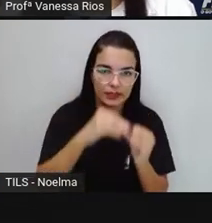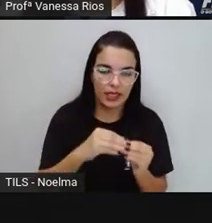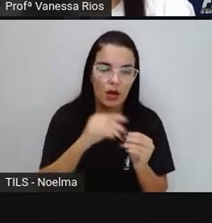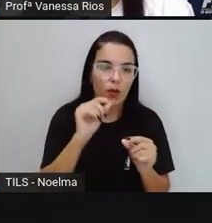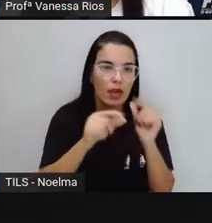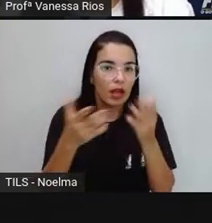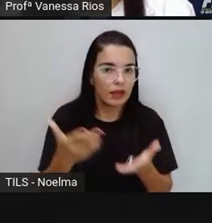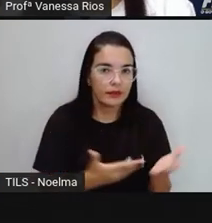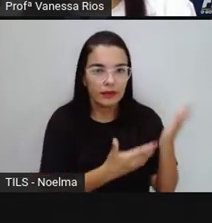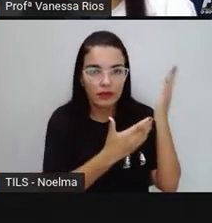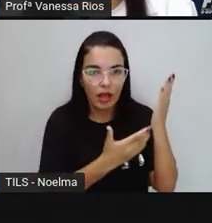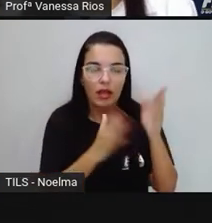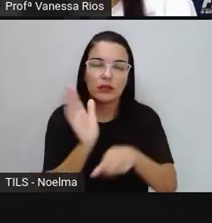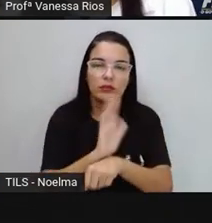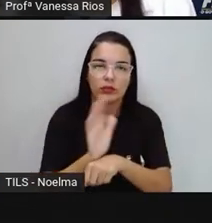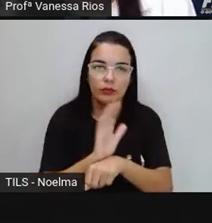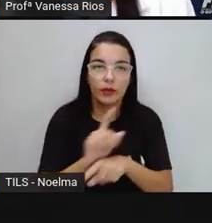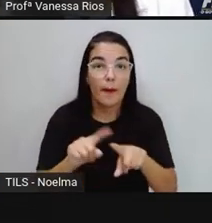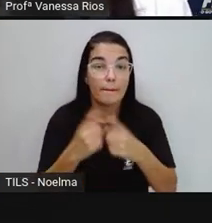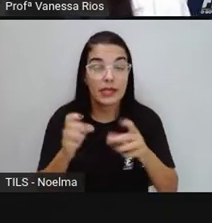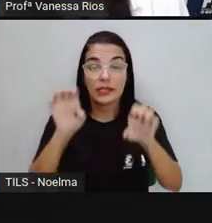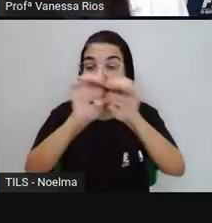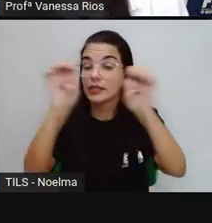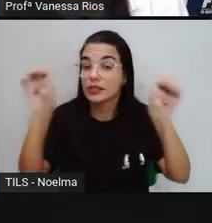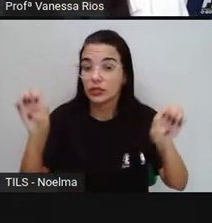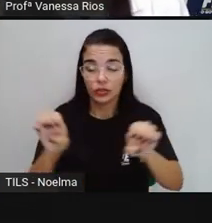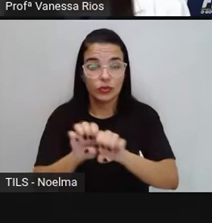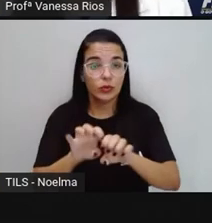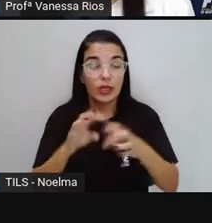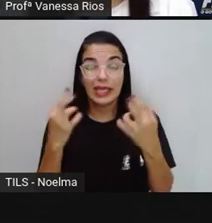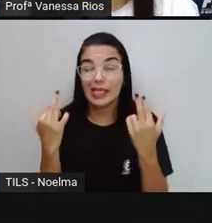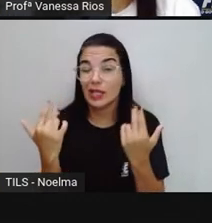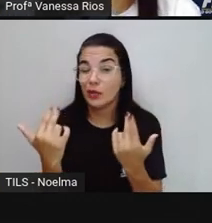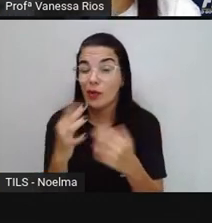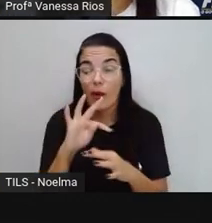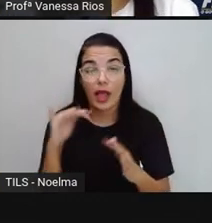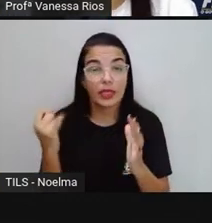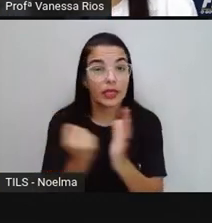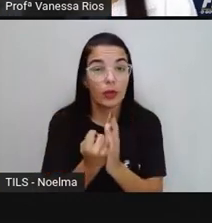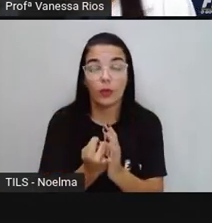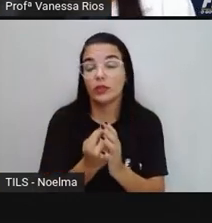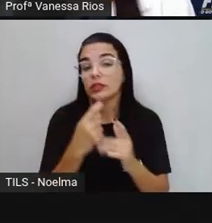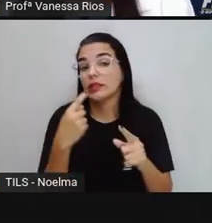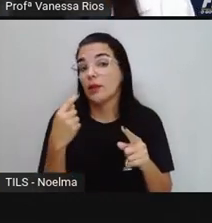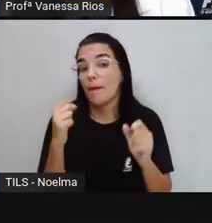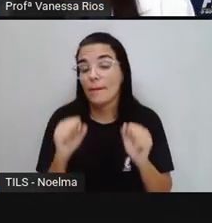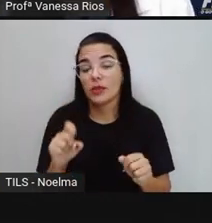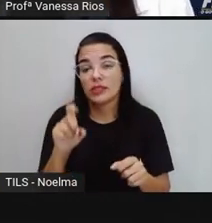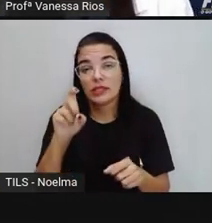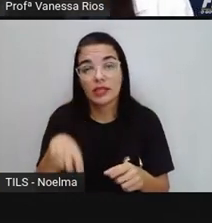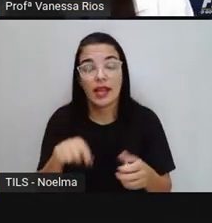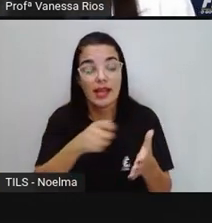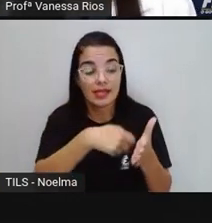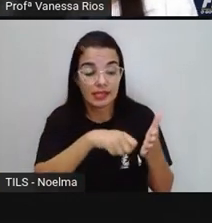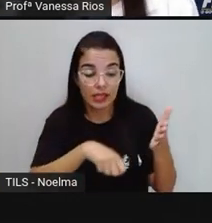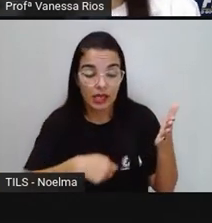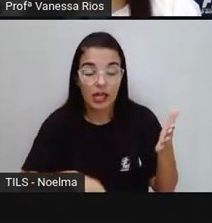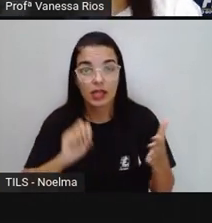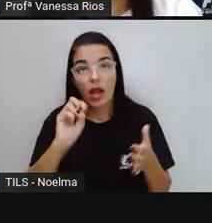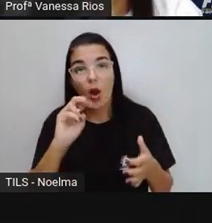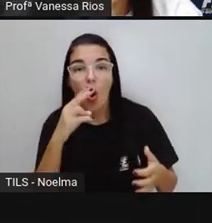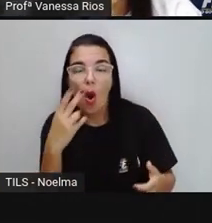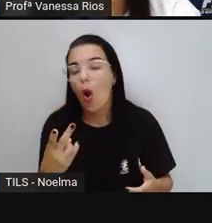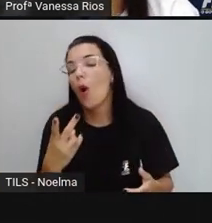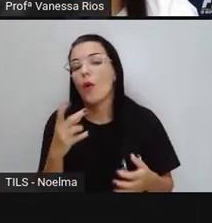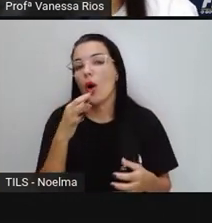essa estrutura, ela se constitui em todas as resenhas, seja ela escrita ou seja ela oral. A